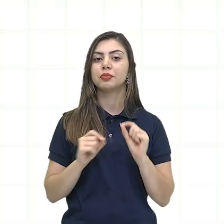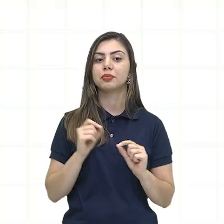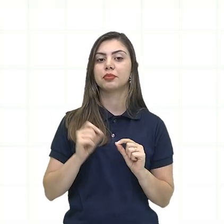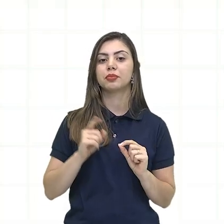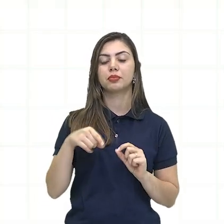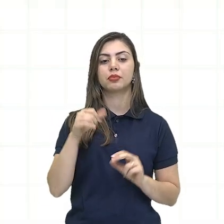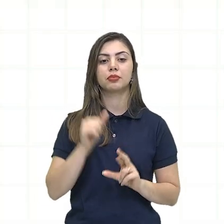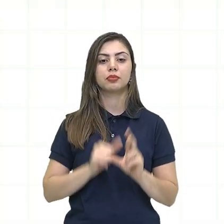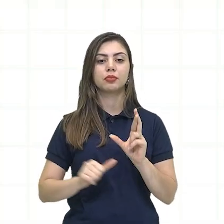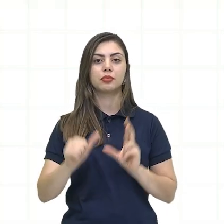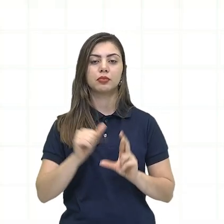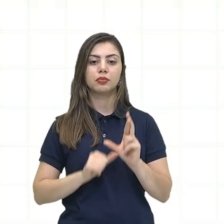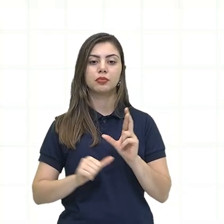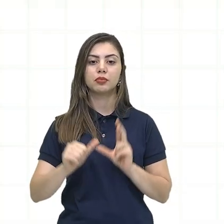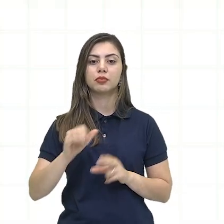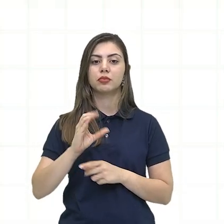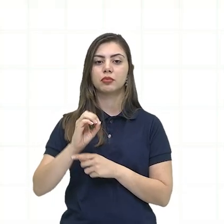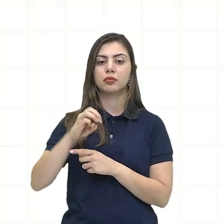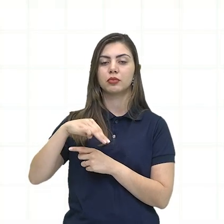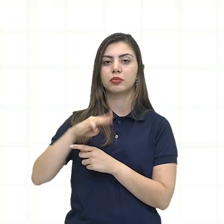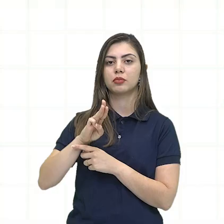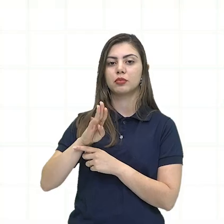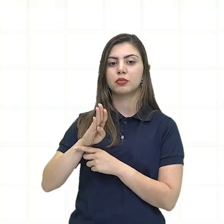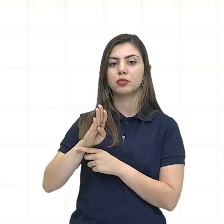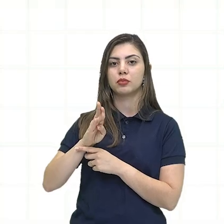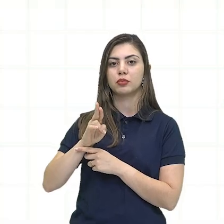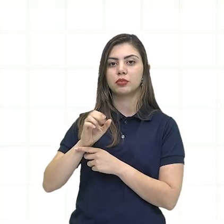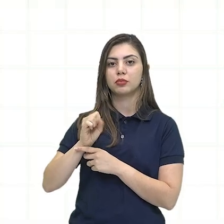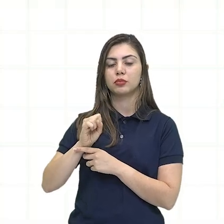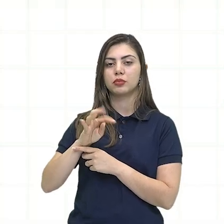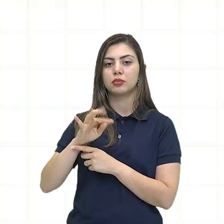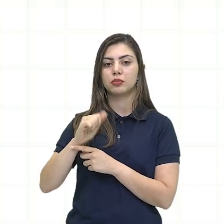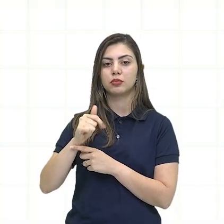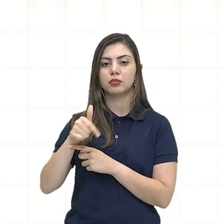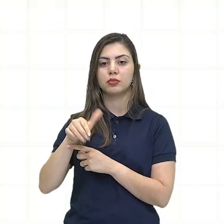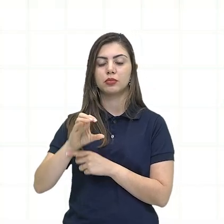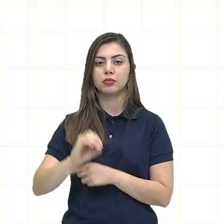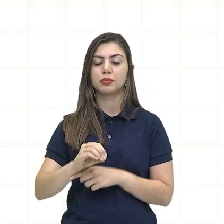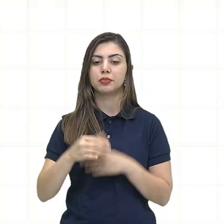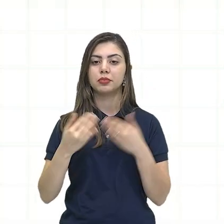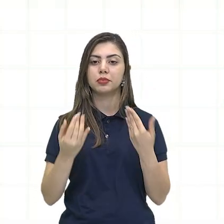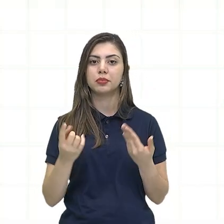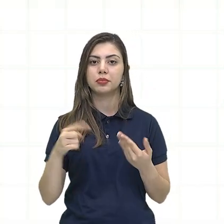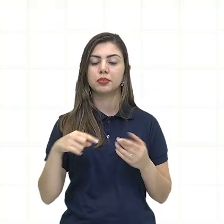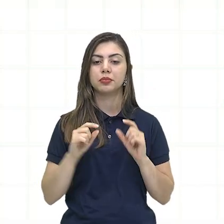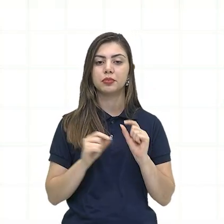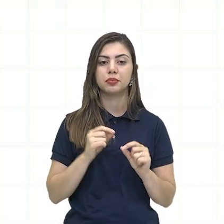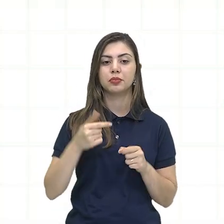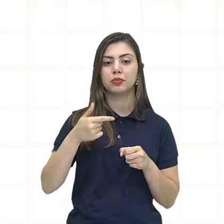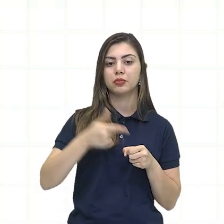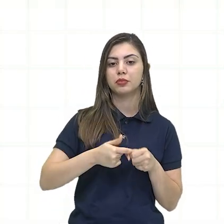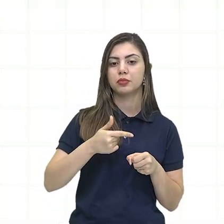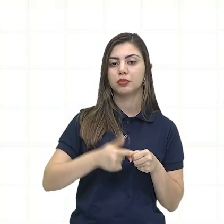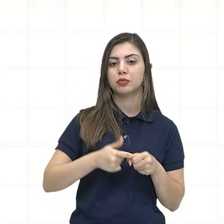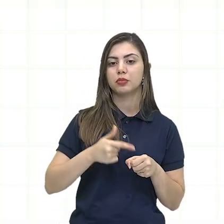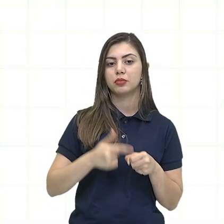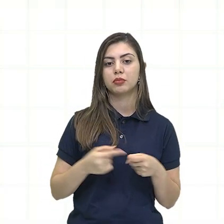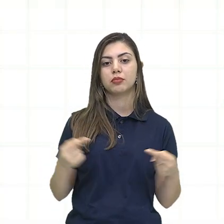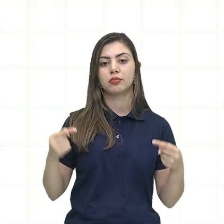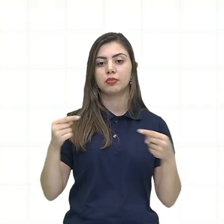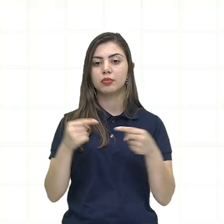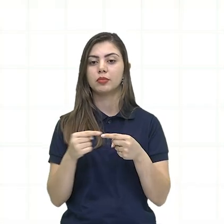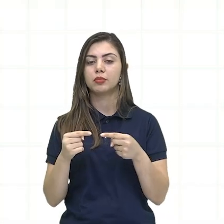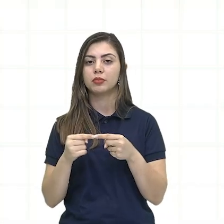de combustão, que é um tipo de reação em que o combustível, na maioria das vezes, é um